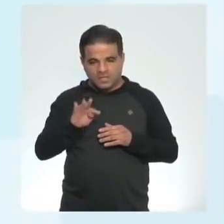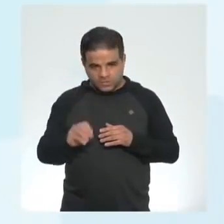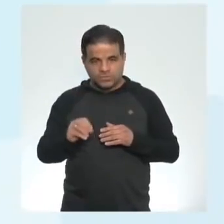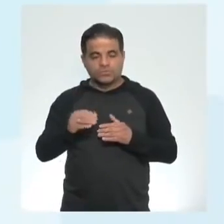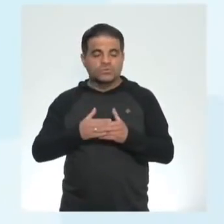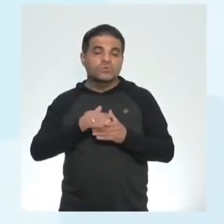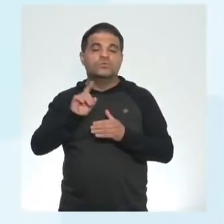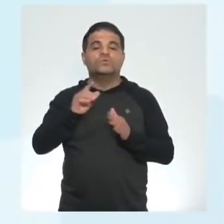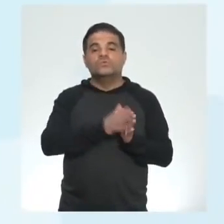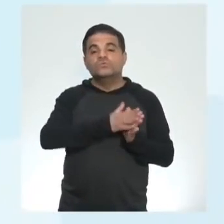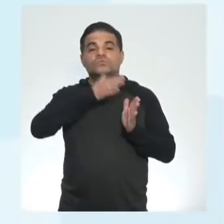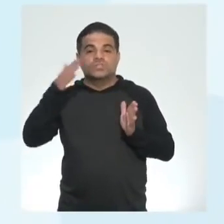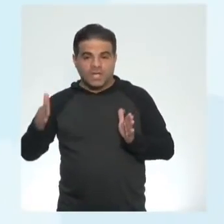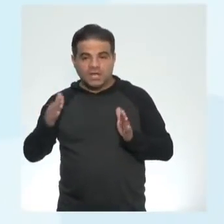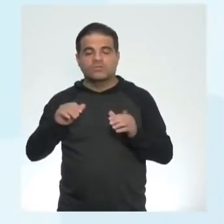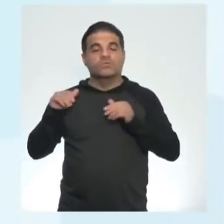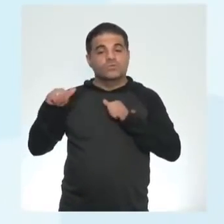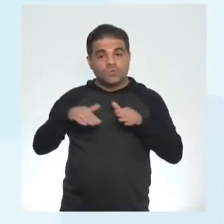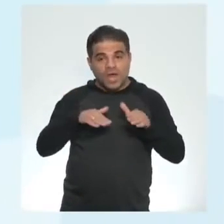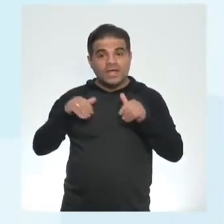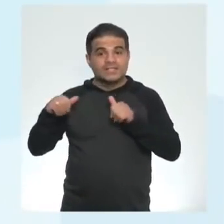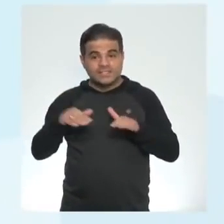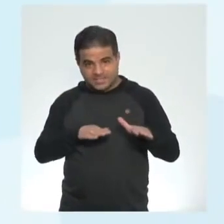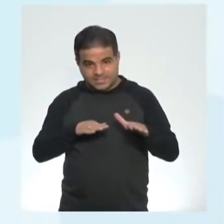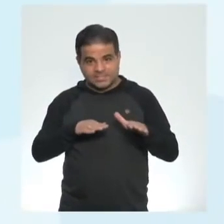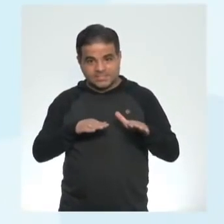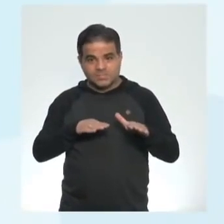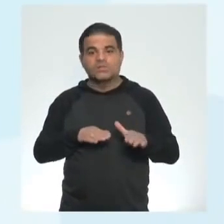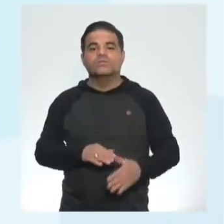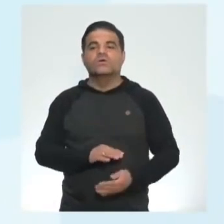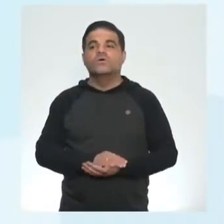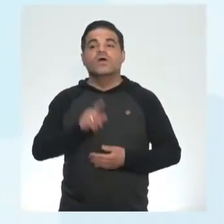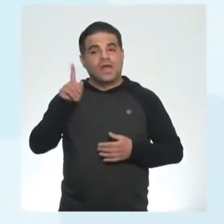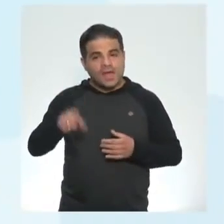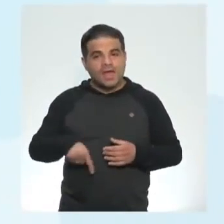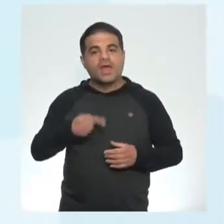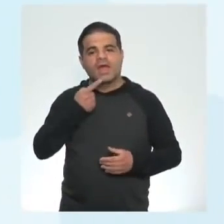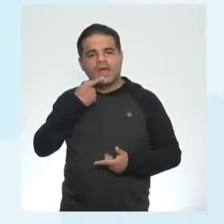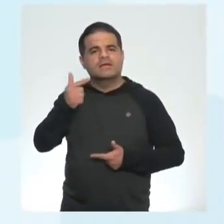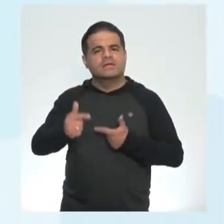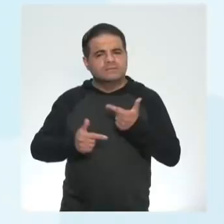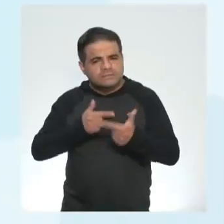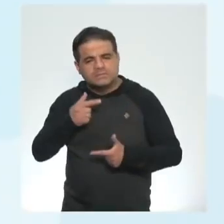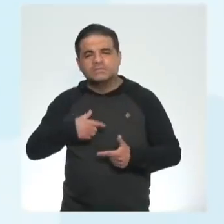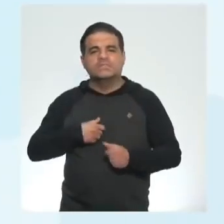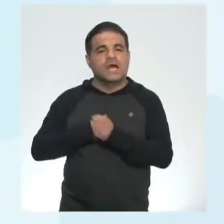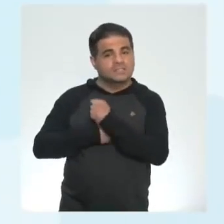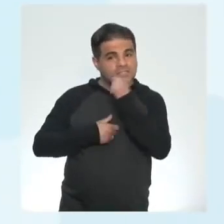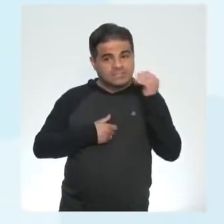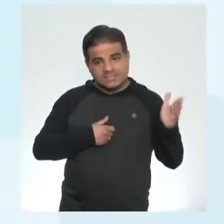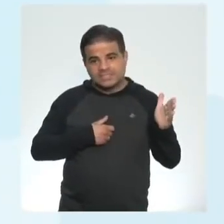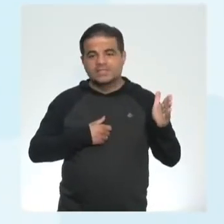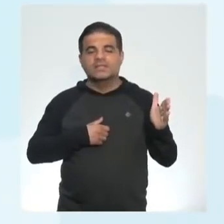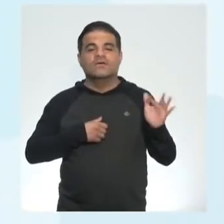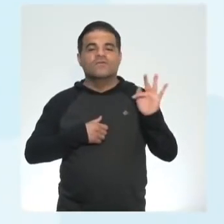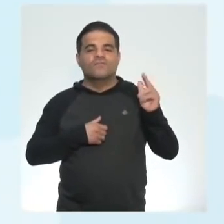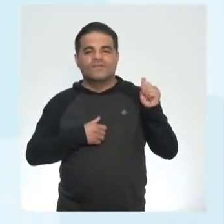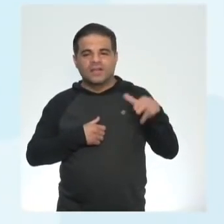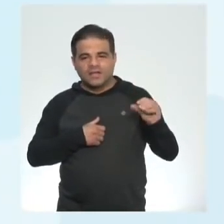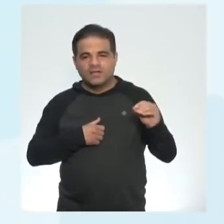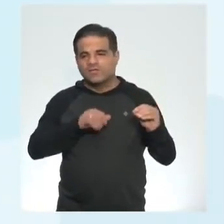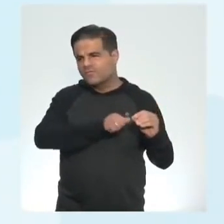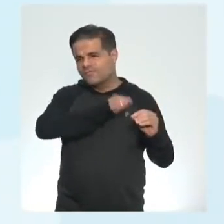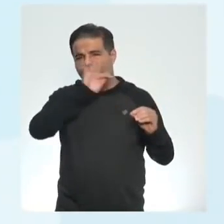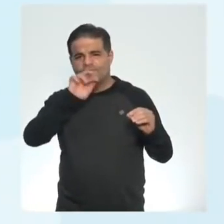direito do exército de Kannenkraft, ok? É assim que eles vão trabalhar, à esquerda do flanco direito,